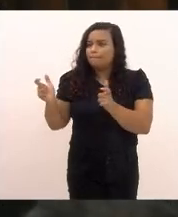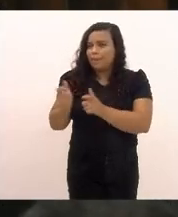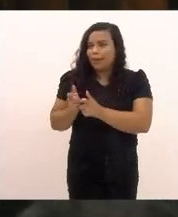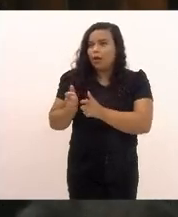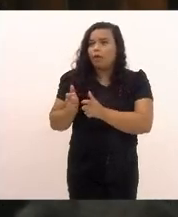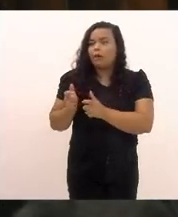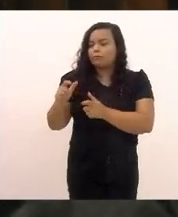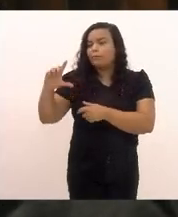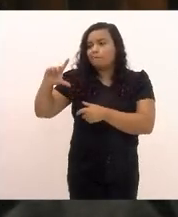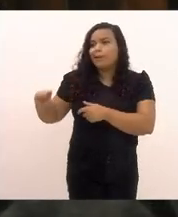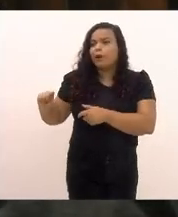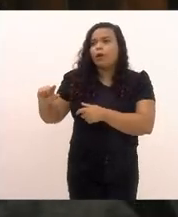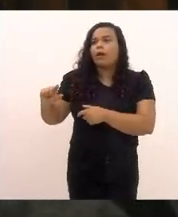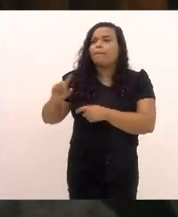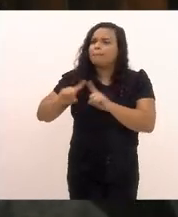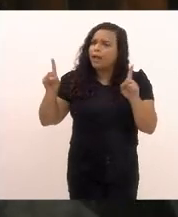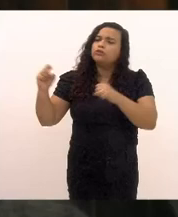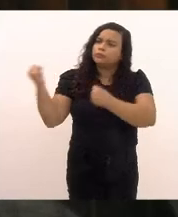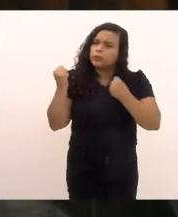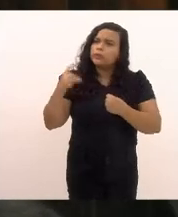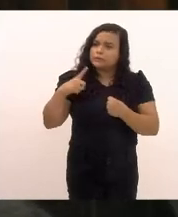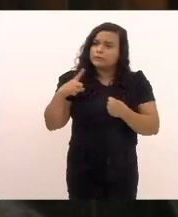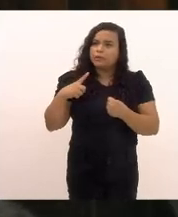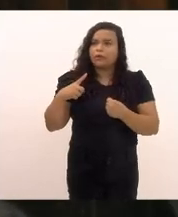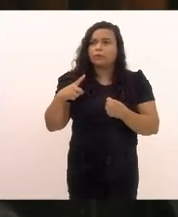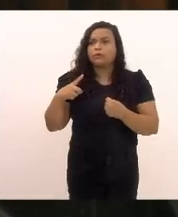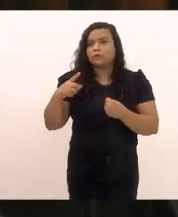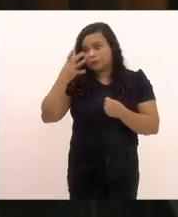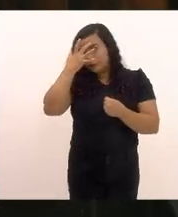estão à altura do povo que os elegeu.